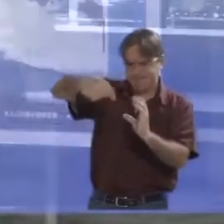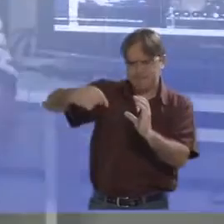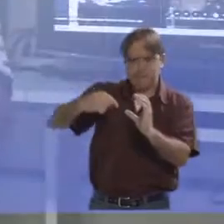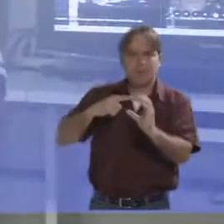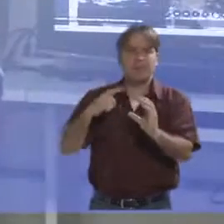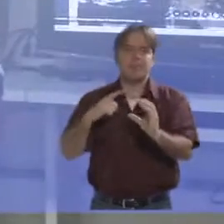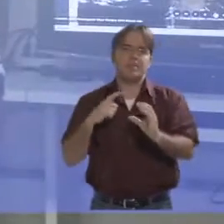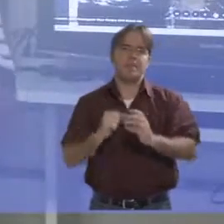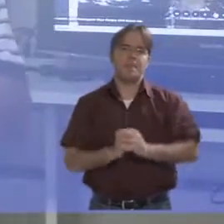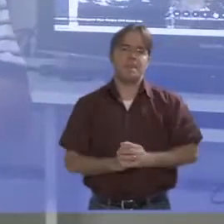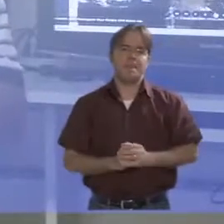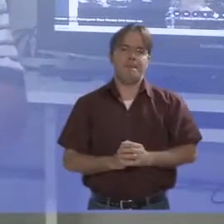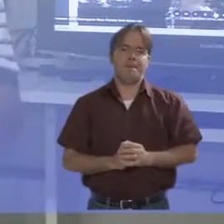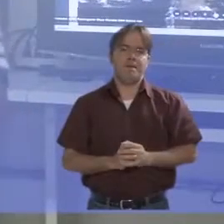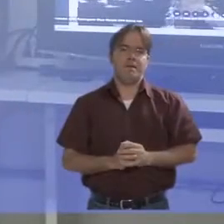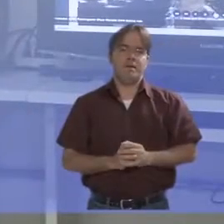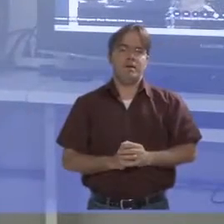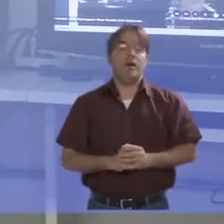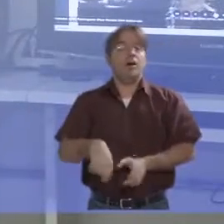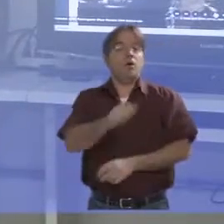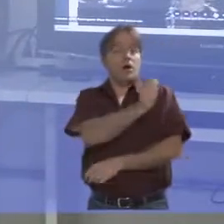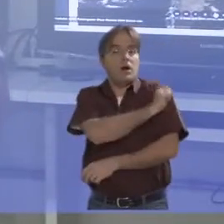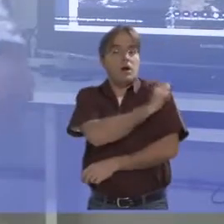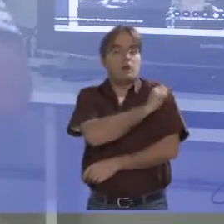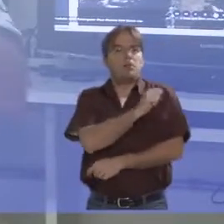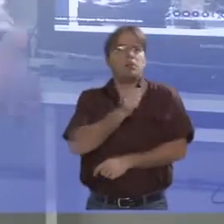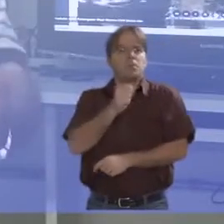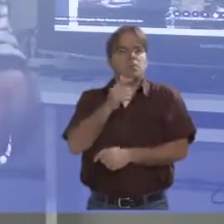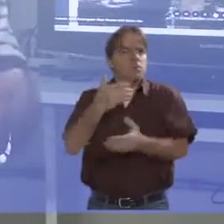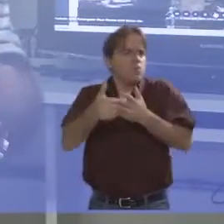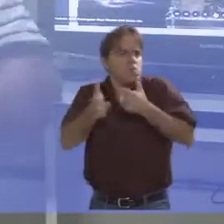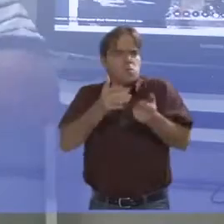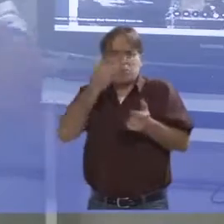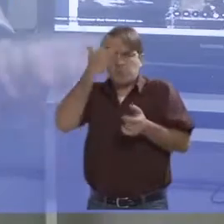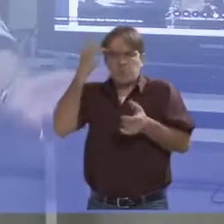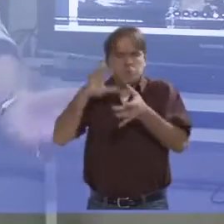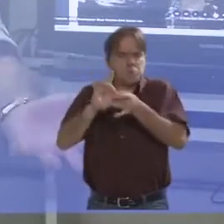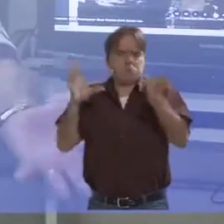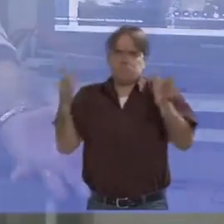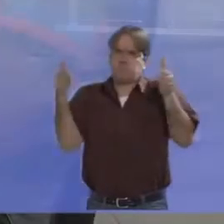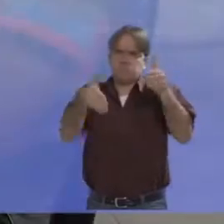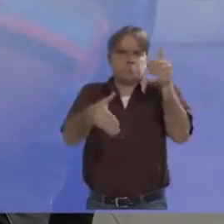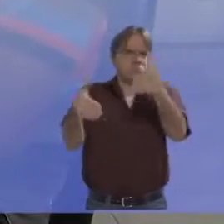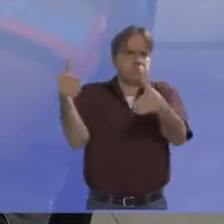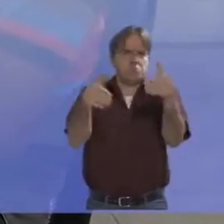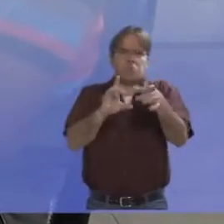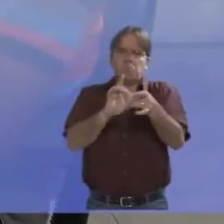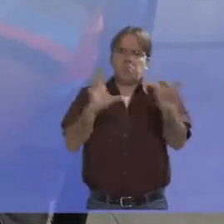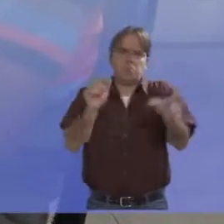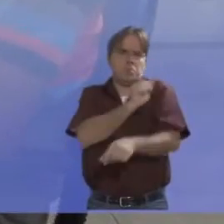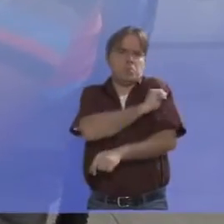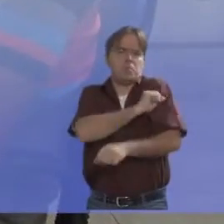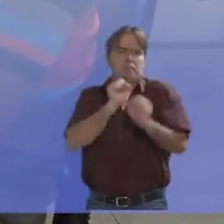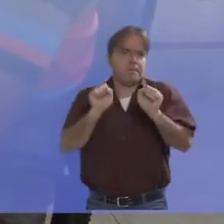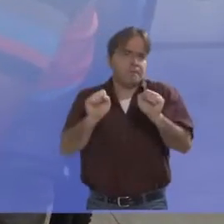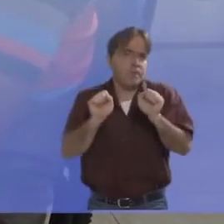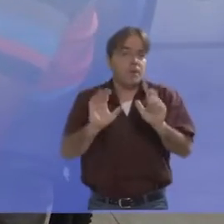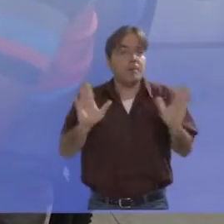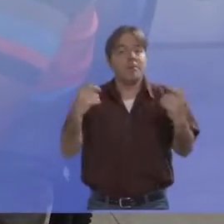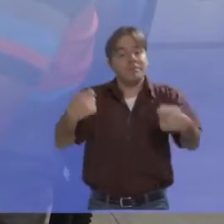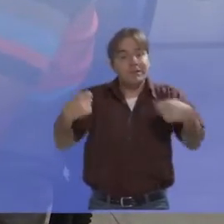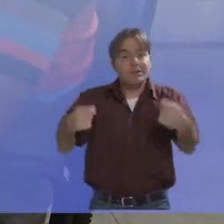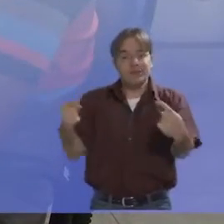O aluno que queira participar de alguma atividade aqui, ele tem que ter uma ligação, ter uma afinidade com isso. Os alunos que estão envolvidos em